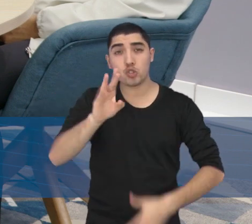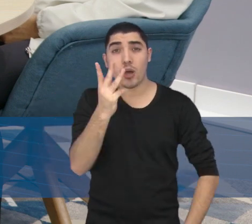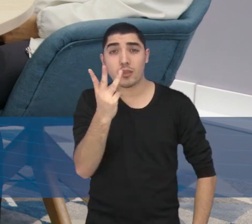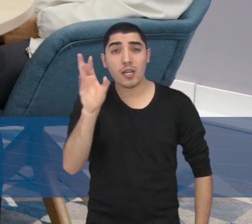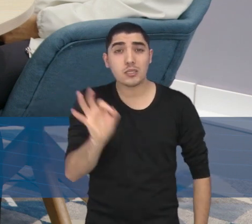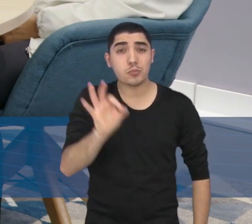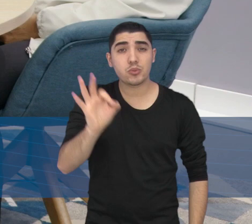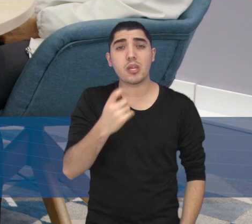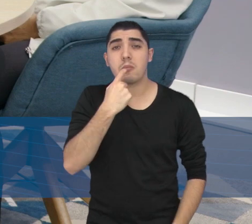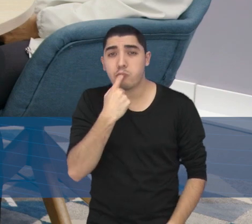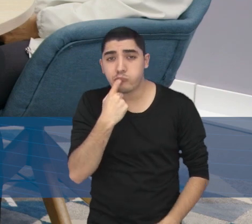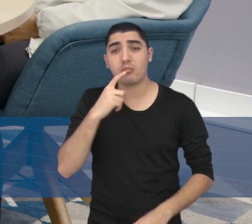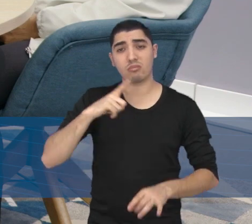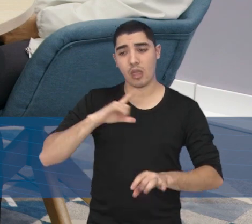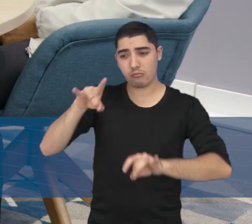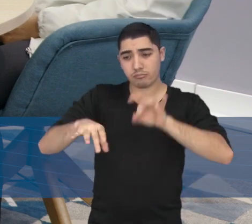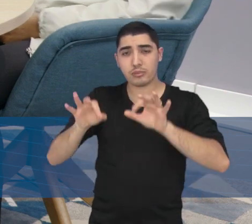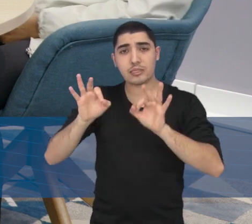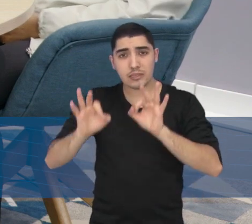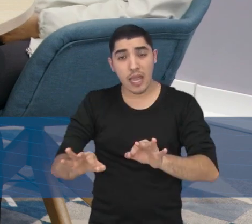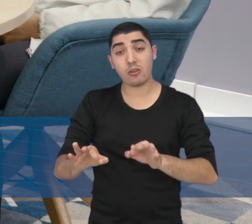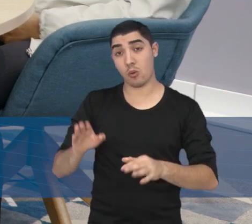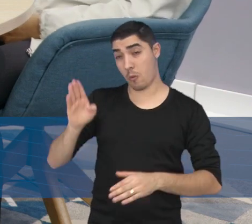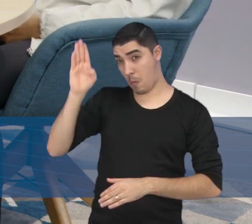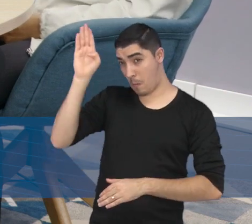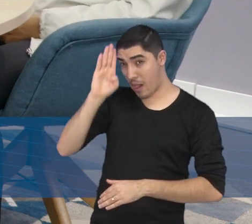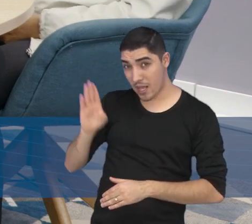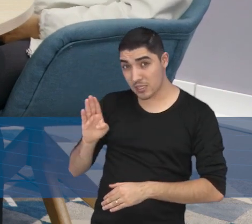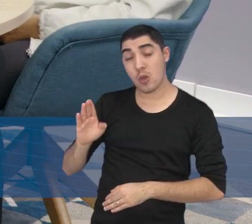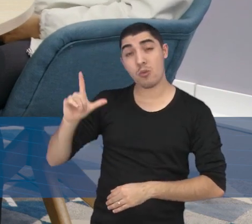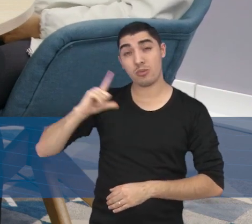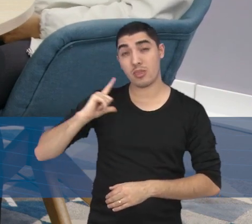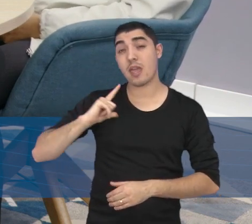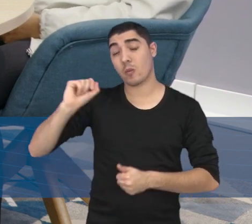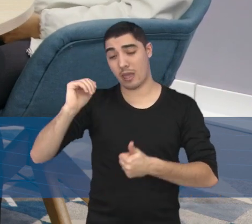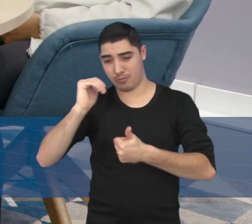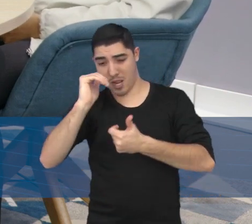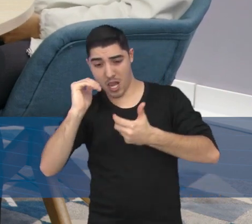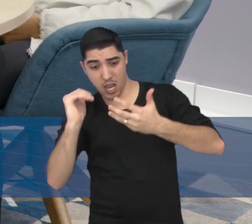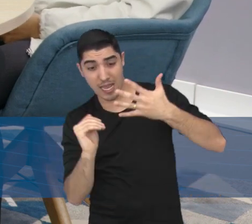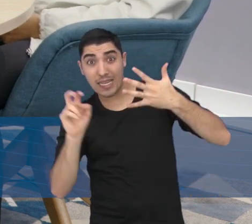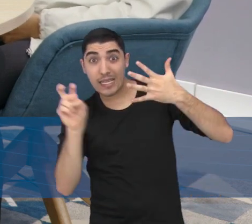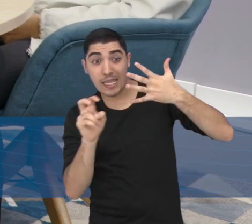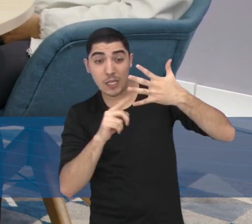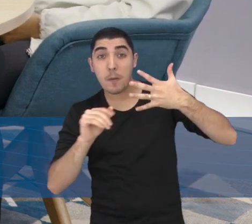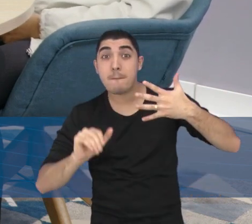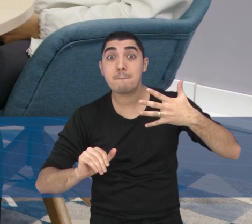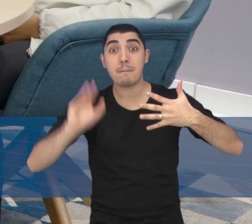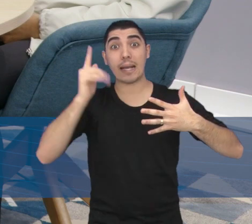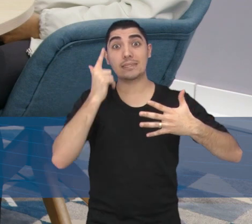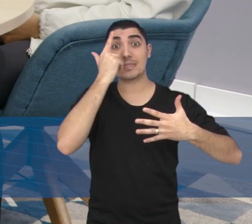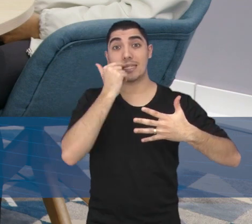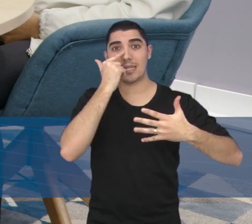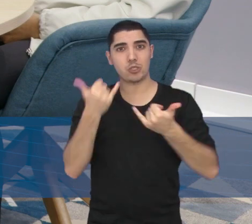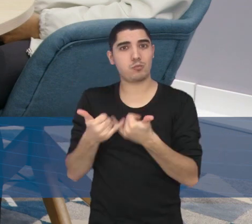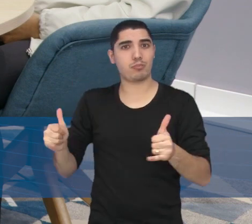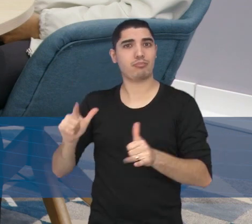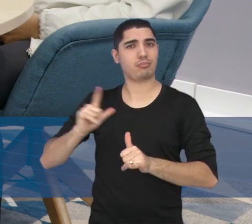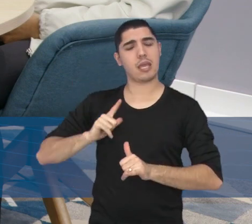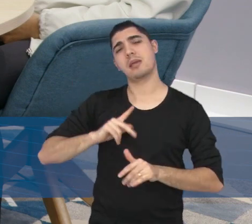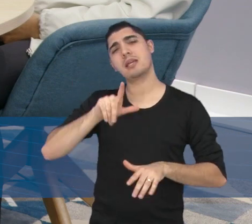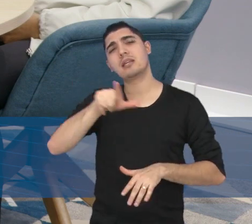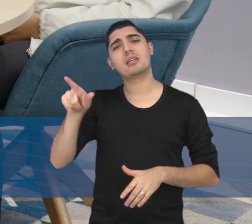descartado corretamente. O Brasil está ali no top 5 dos países que mais produzem esse tipo de lixo. A que vocês acham que se